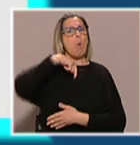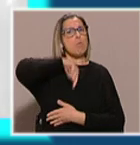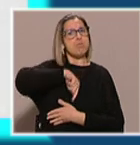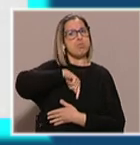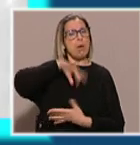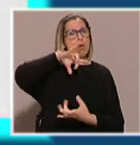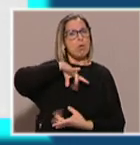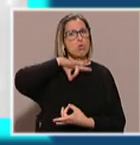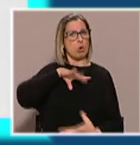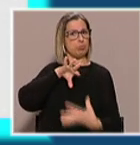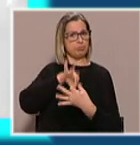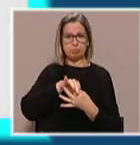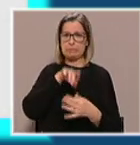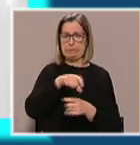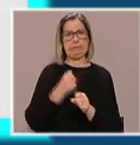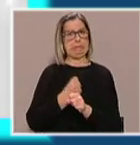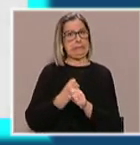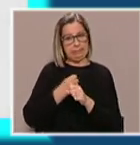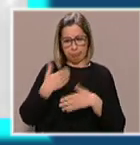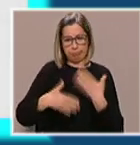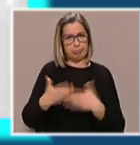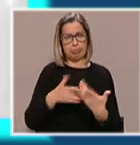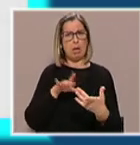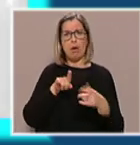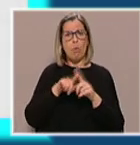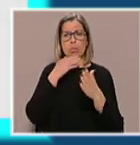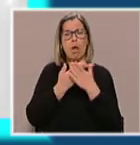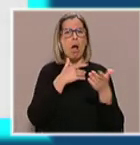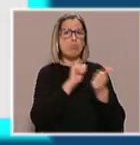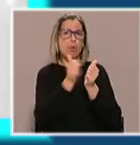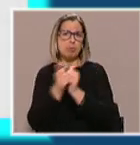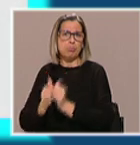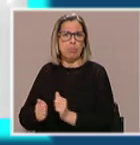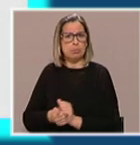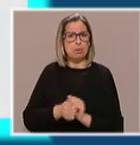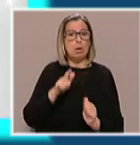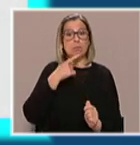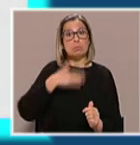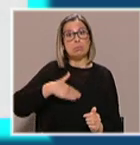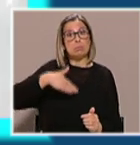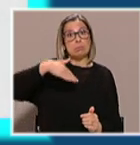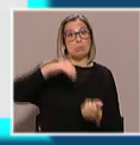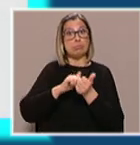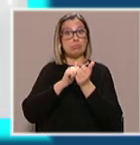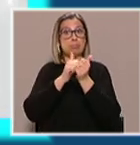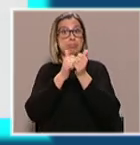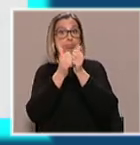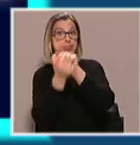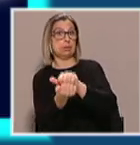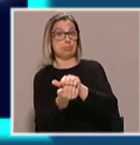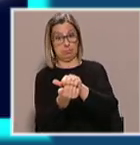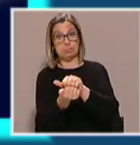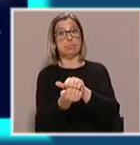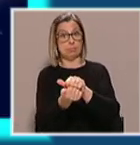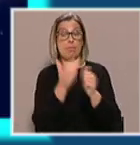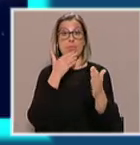funciona permanentemente para orquestrar estas alterações. Durante o crescimento e a maturidade sexual, este sistema regula tudo, desde